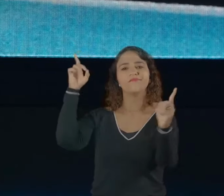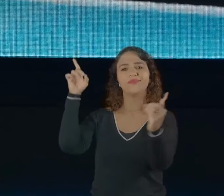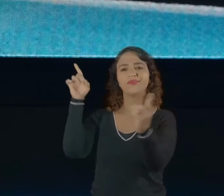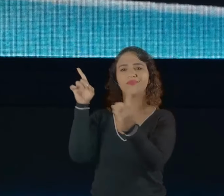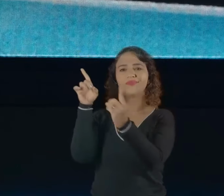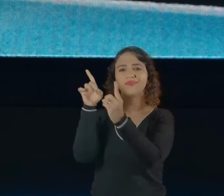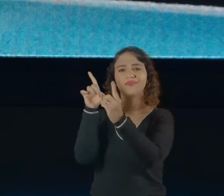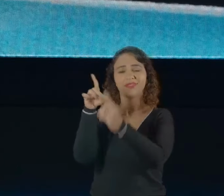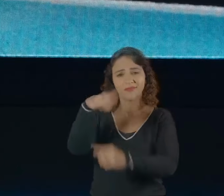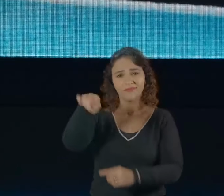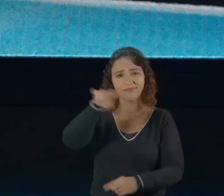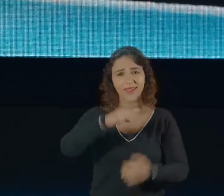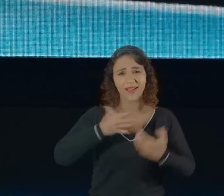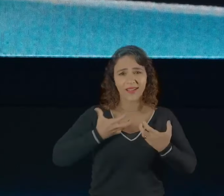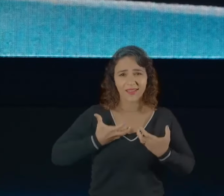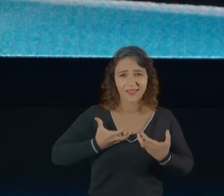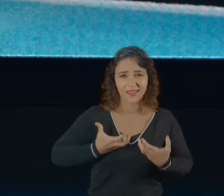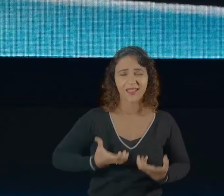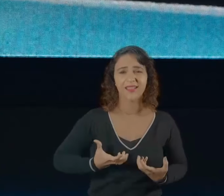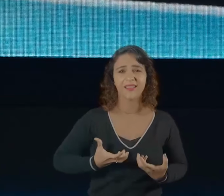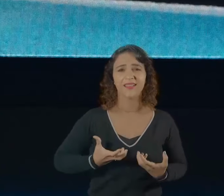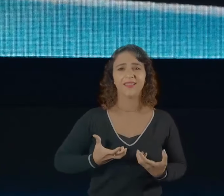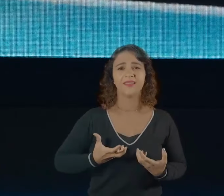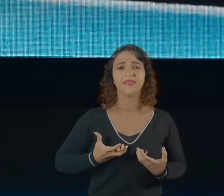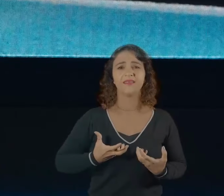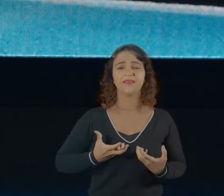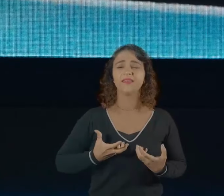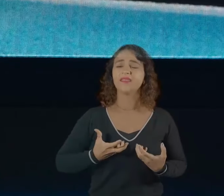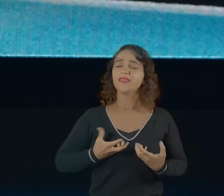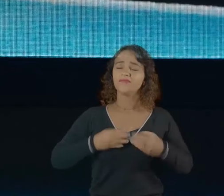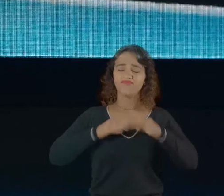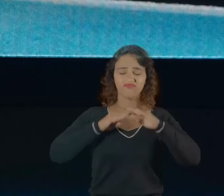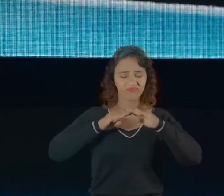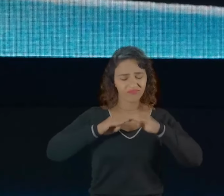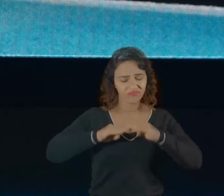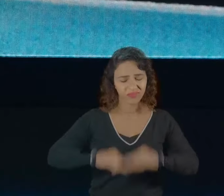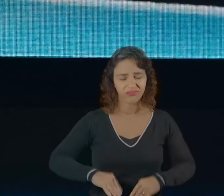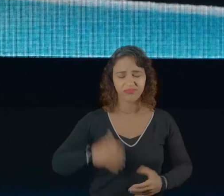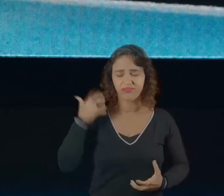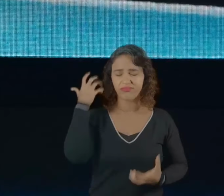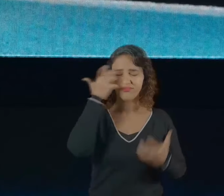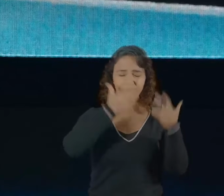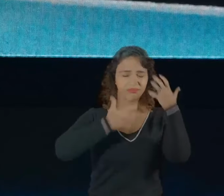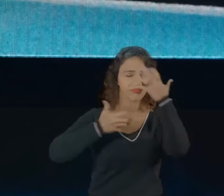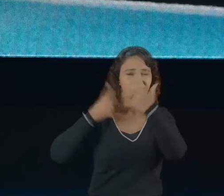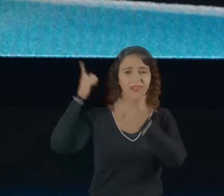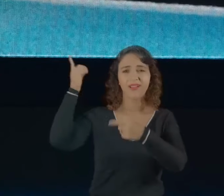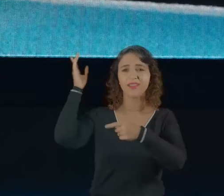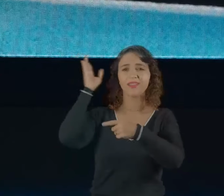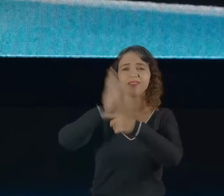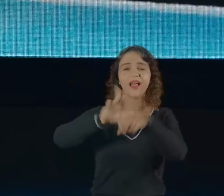todos vocês que estão cansados e abatidos, e eu vos aliviarei.